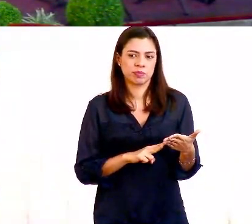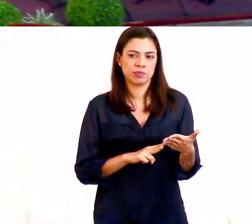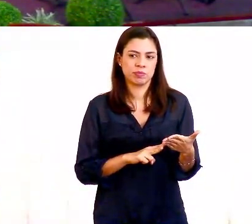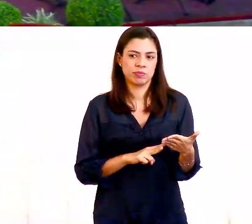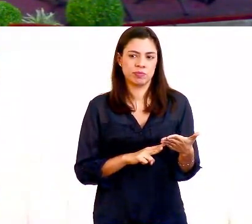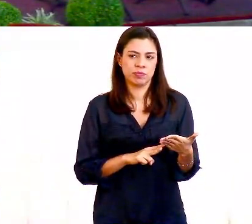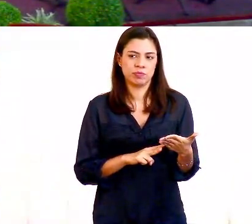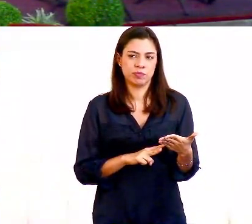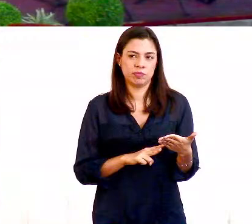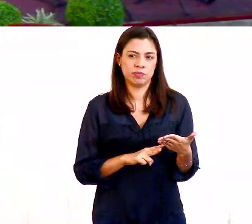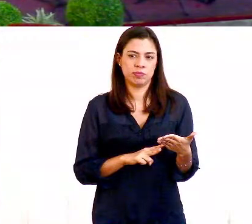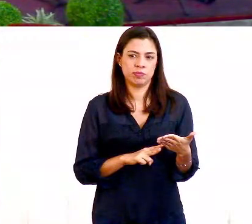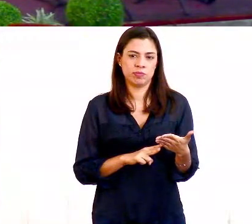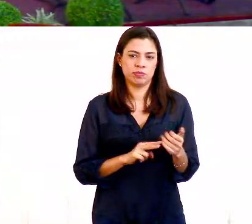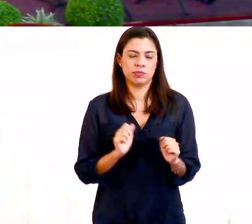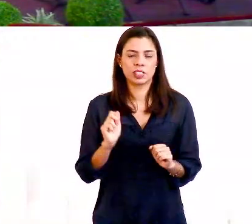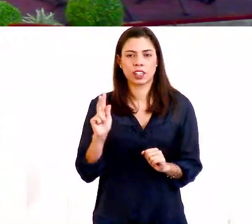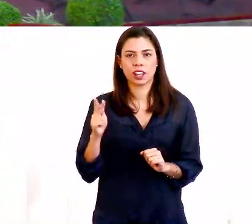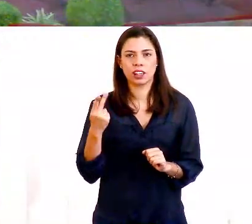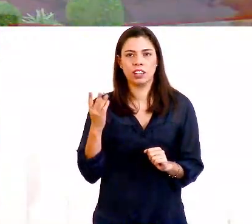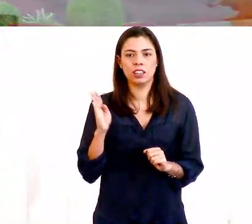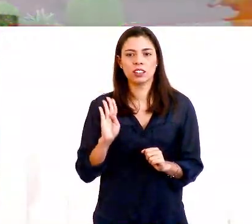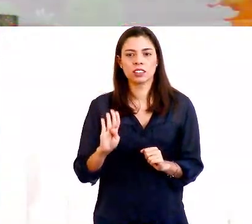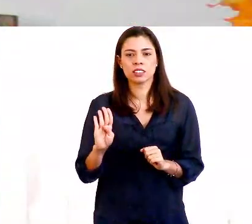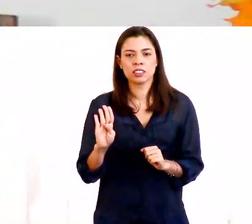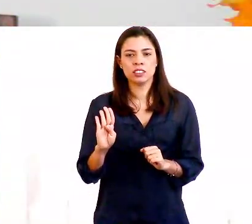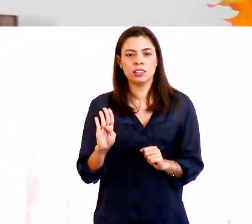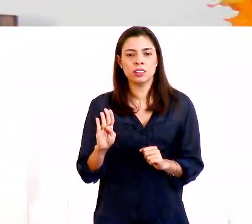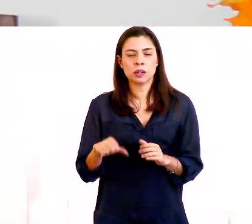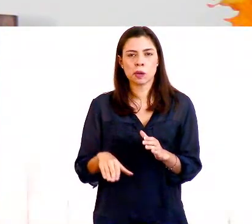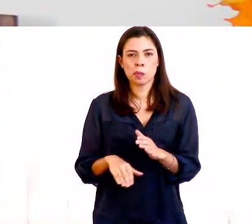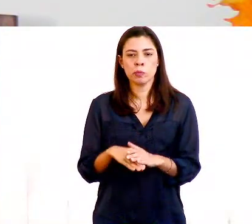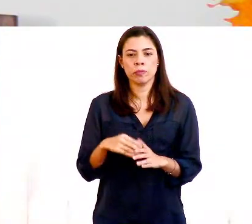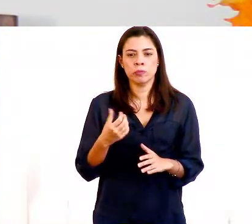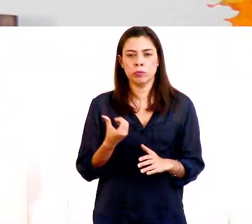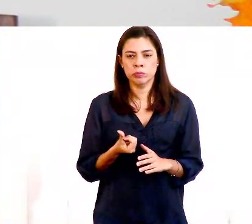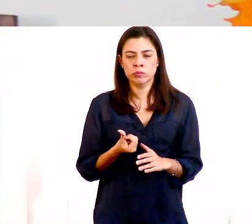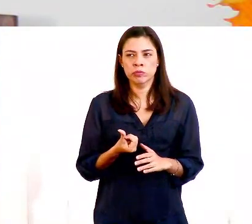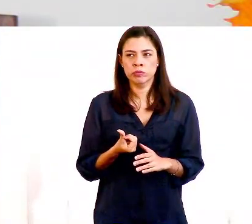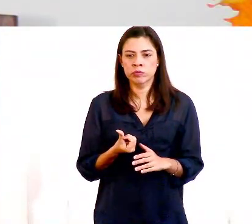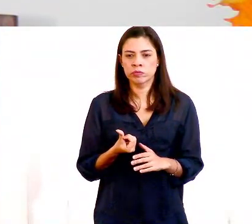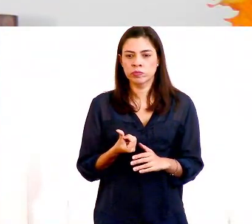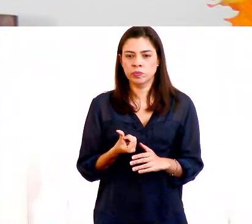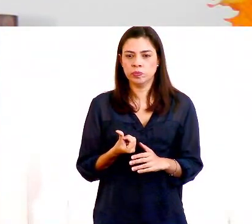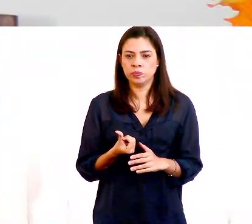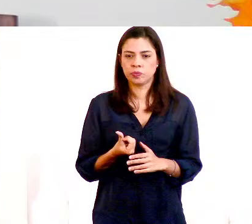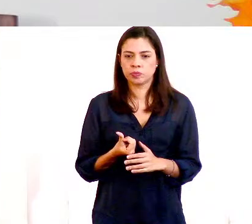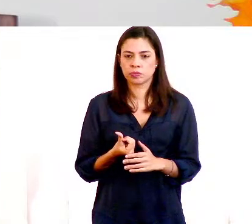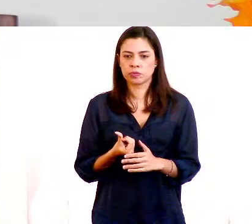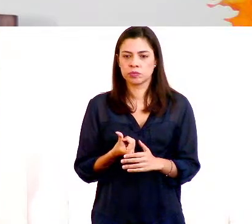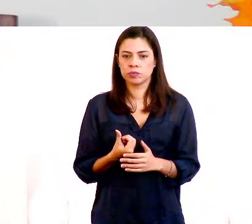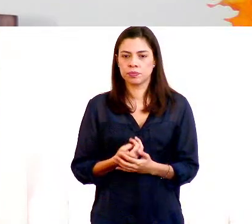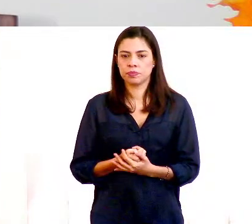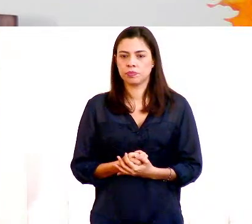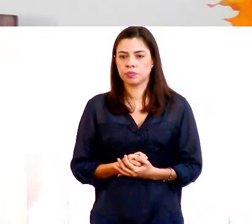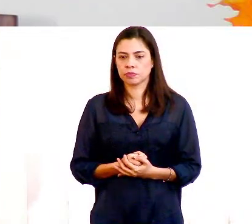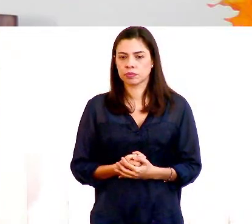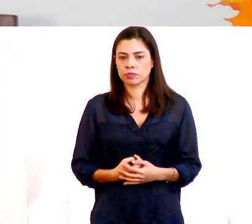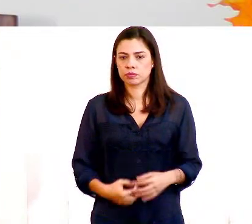na carta aos Hebreus, capítulo 6.